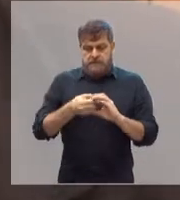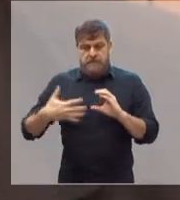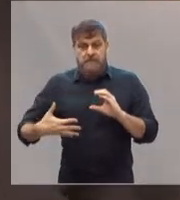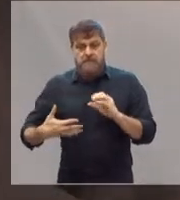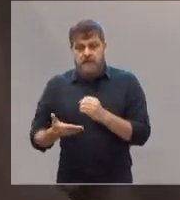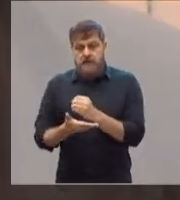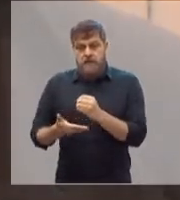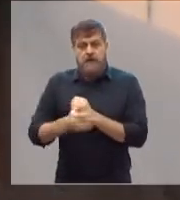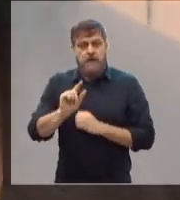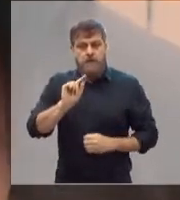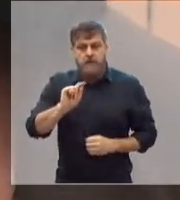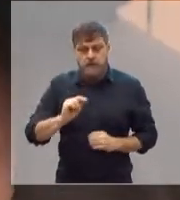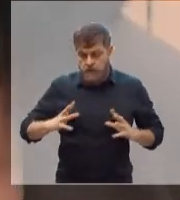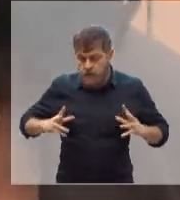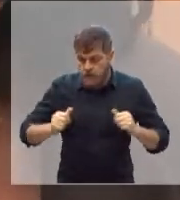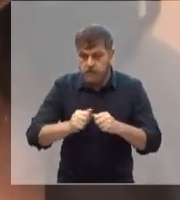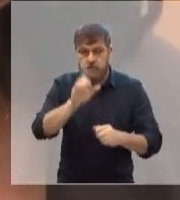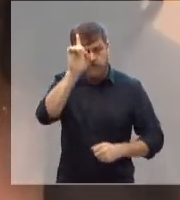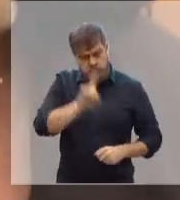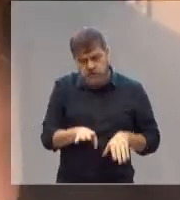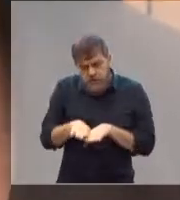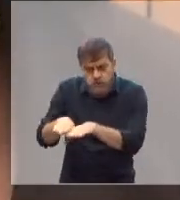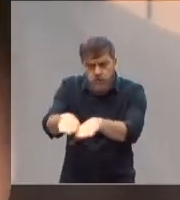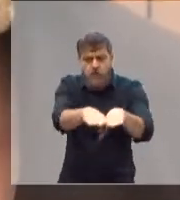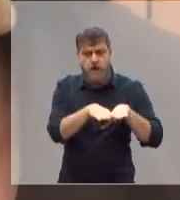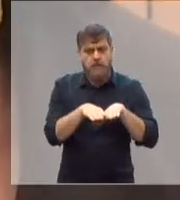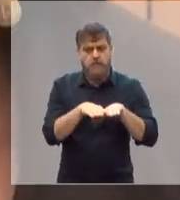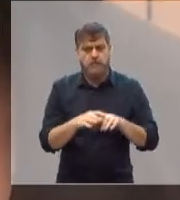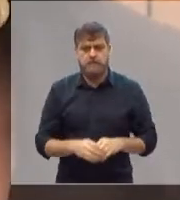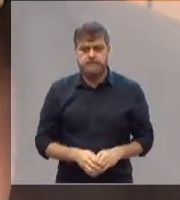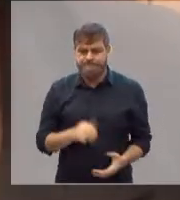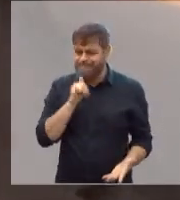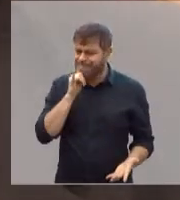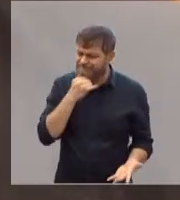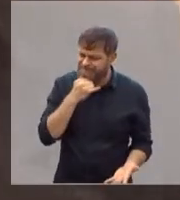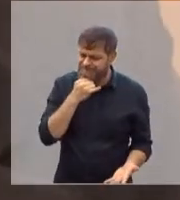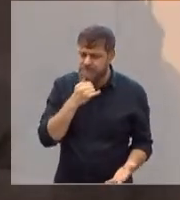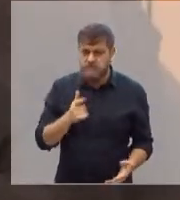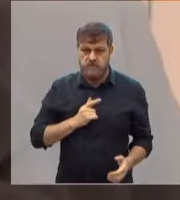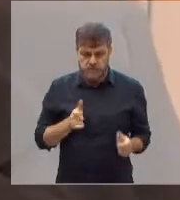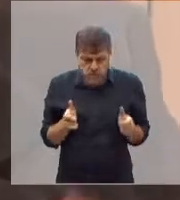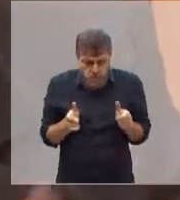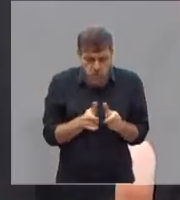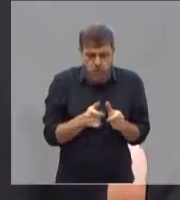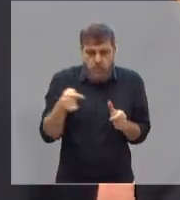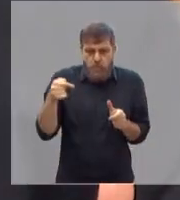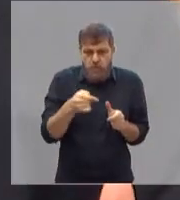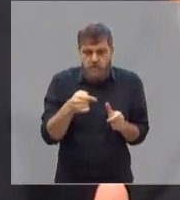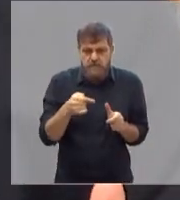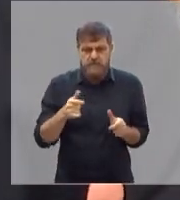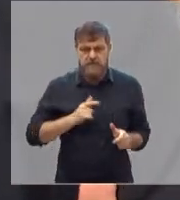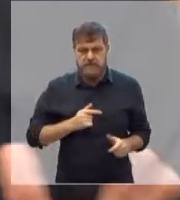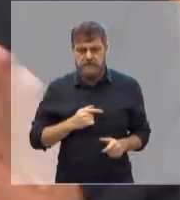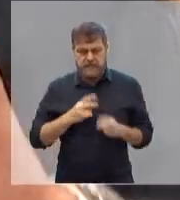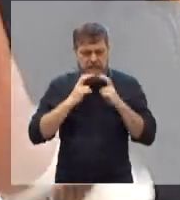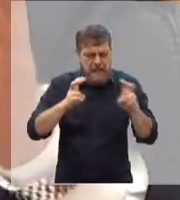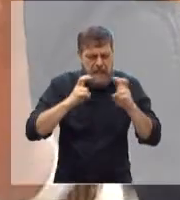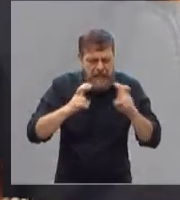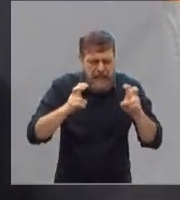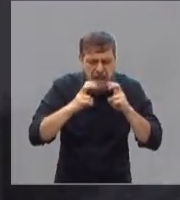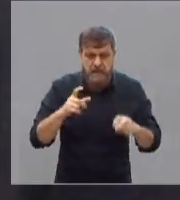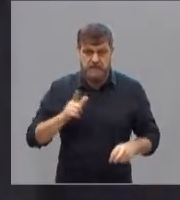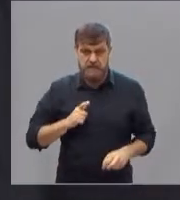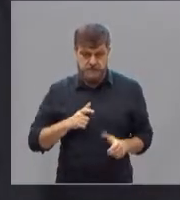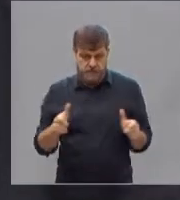a sua característica básica, que é que todos têm os mesmos direitos. Então, infelizmente, um grupo, mesmo